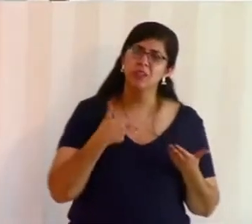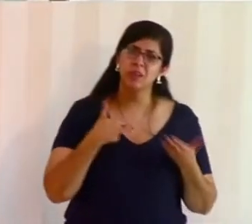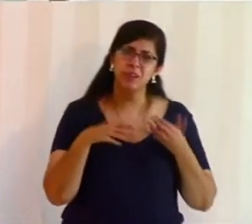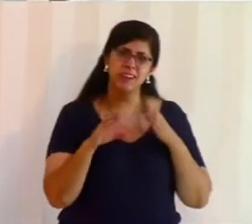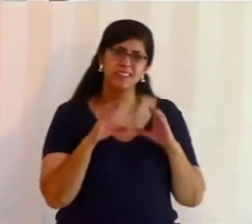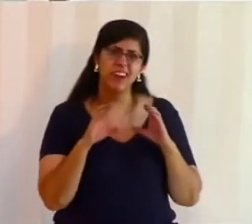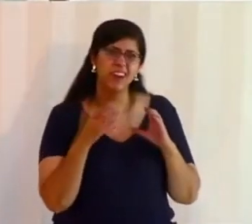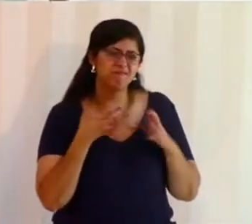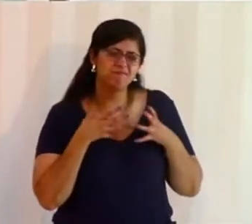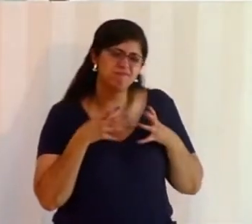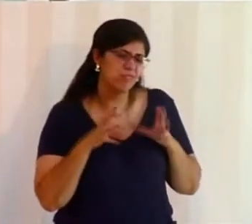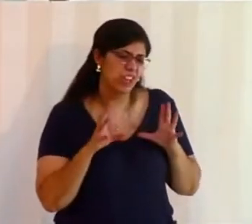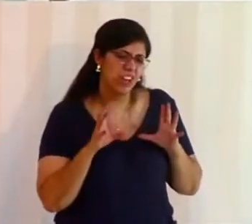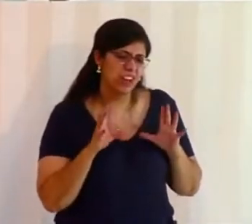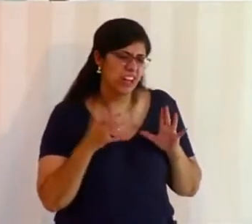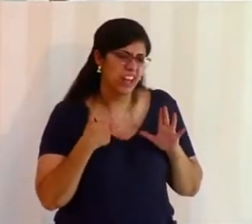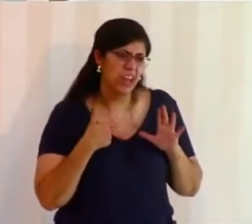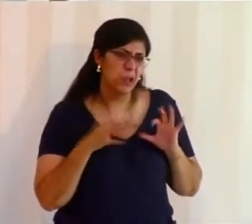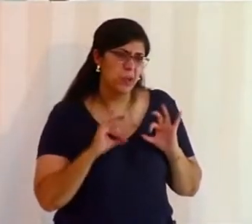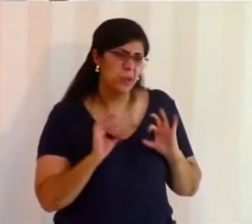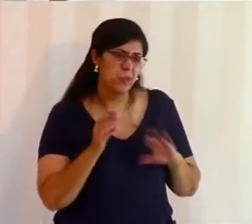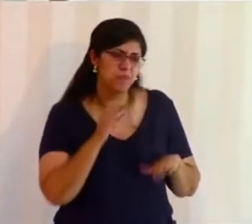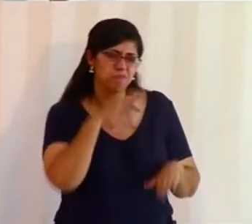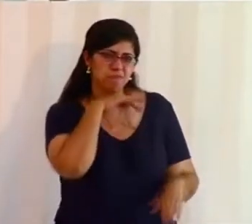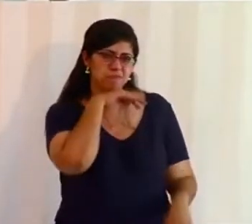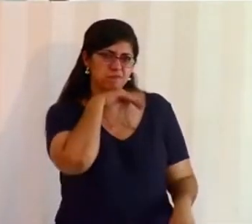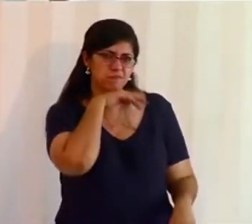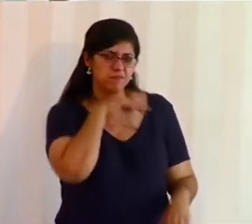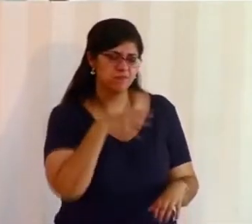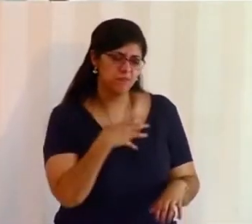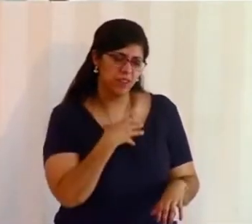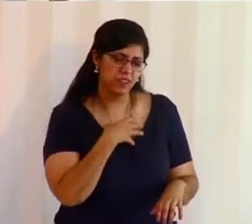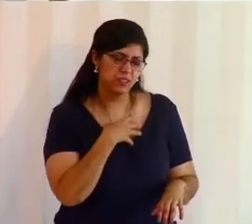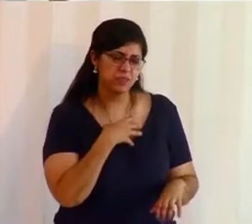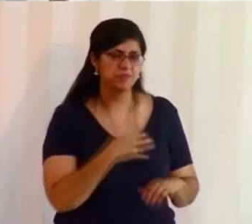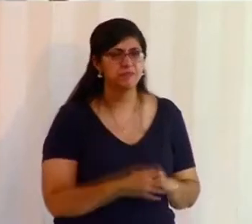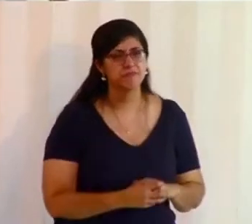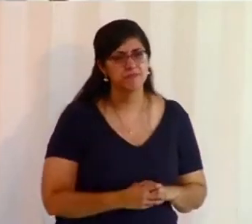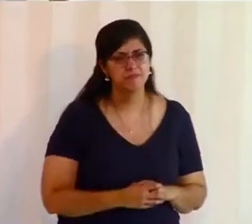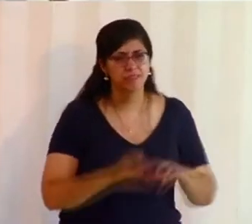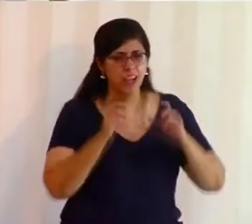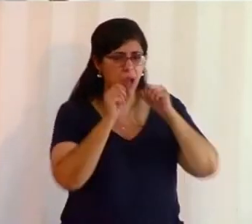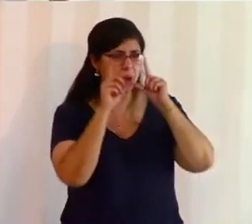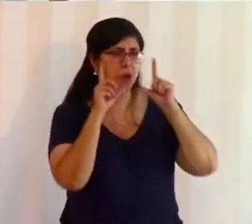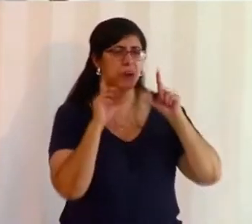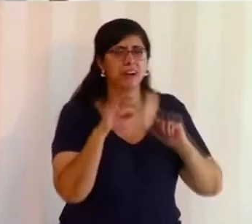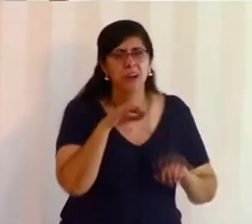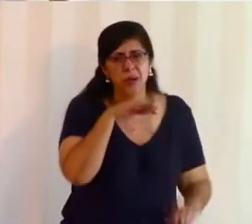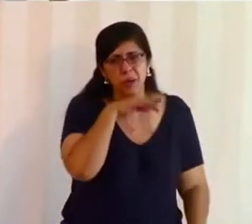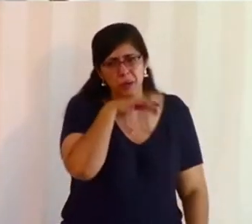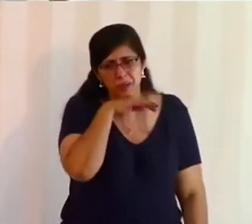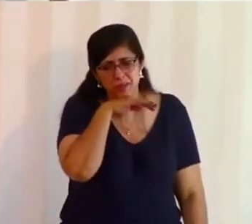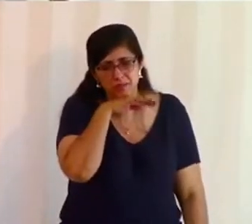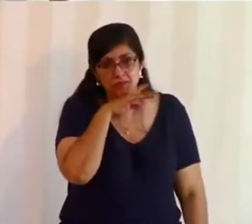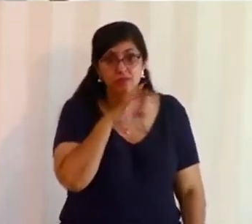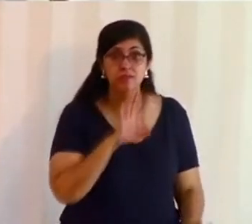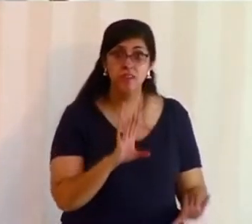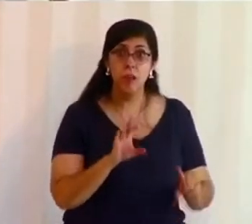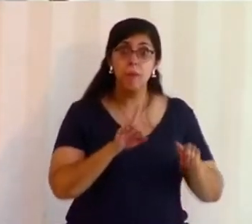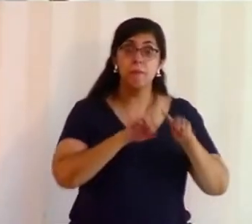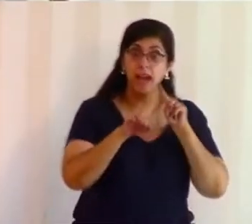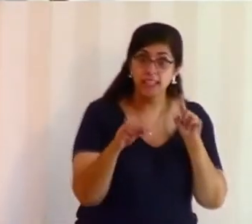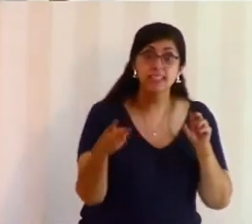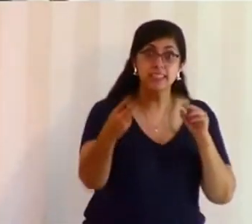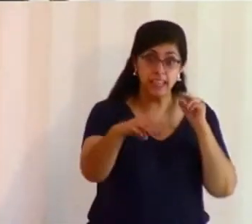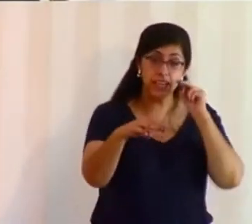não. Hoje eu não estou num bom dia para orar, não vou nem orar, não vou ler a Bíblia, hoje eu levantei daquele jeito. Então, se você levantou daquele jeito, aí é que você